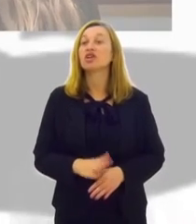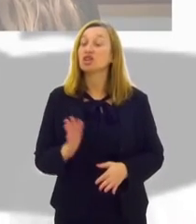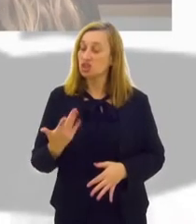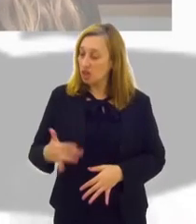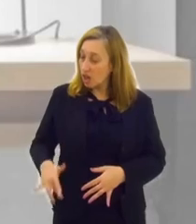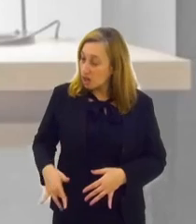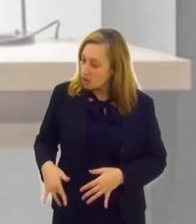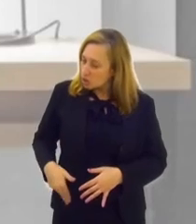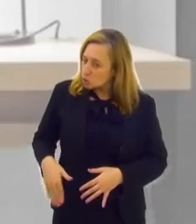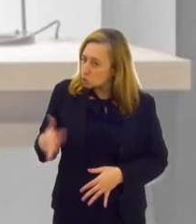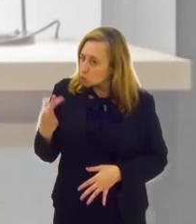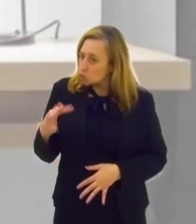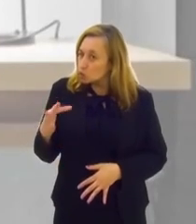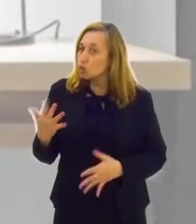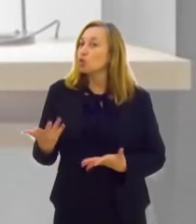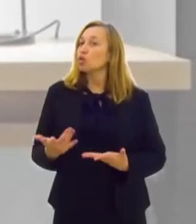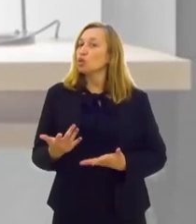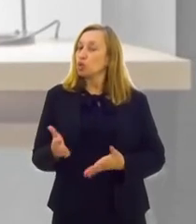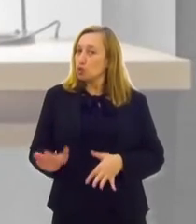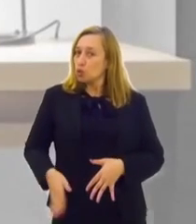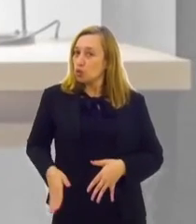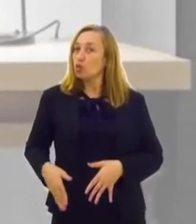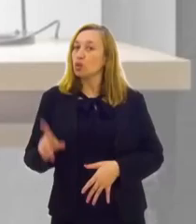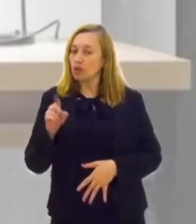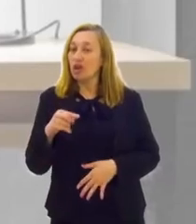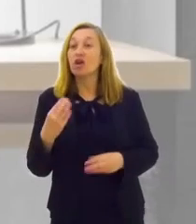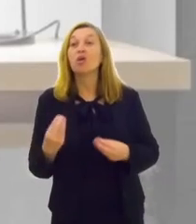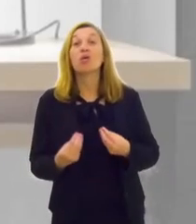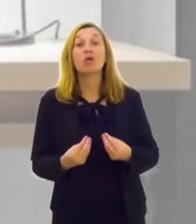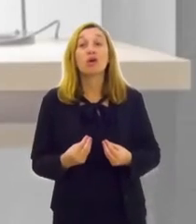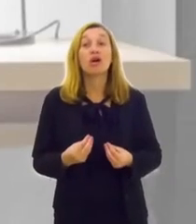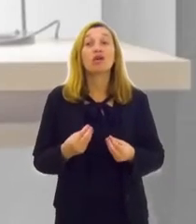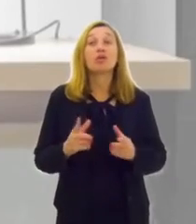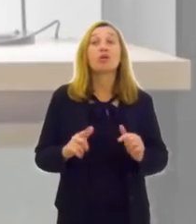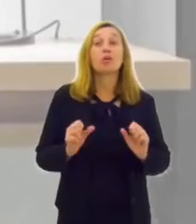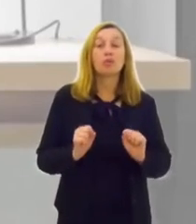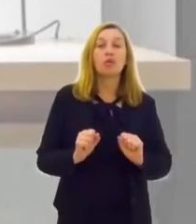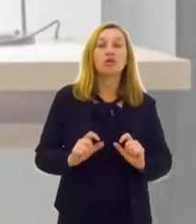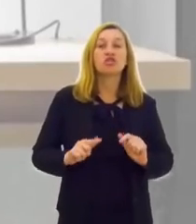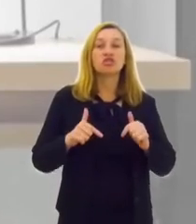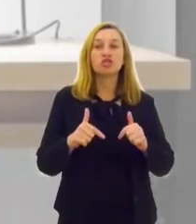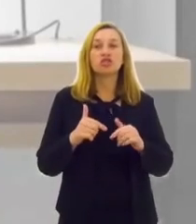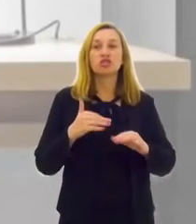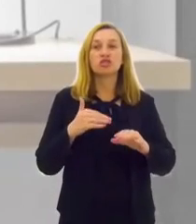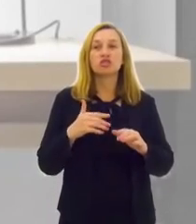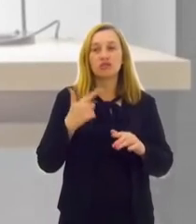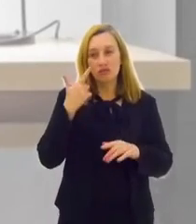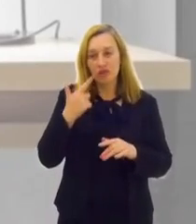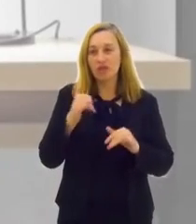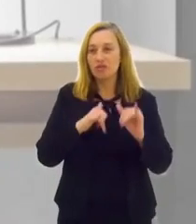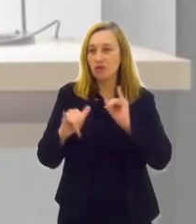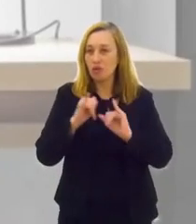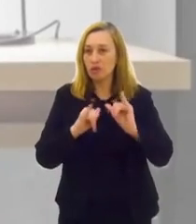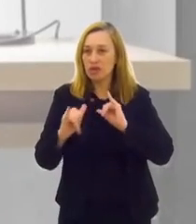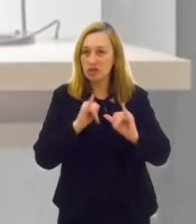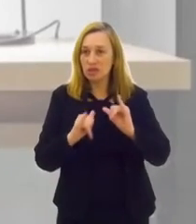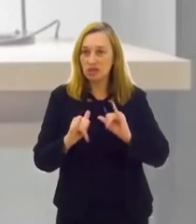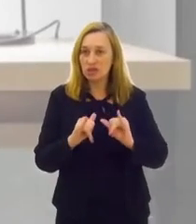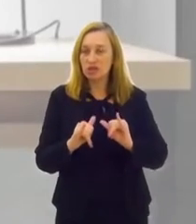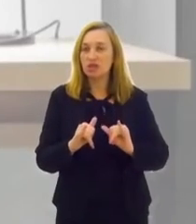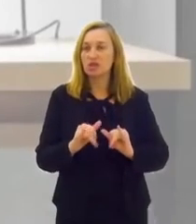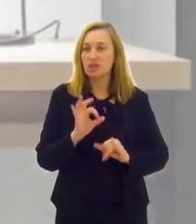É, já começou a doer na parte mais sensível, né? E Sim, aonde que sim. se pode checar informações efetivas sobre